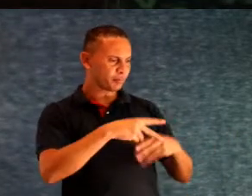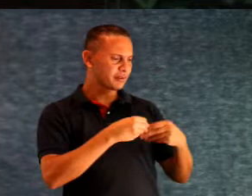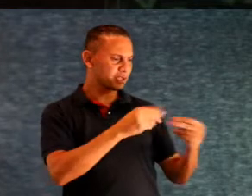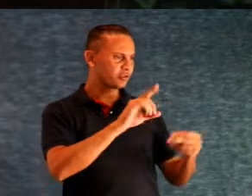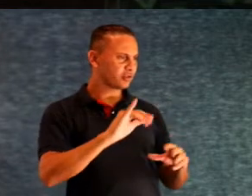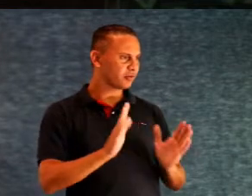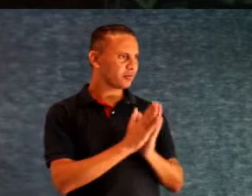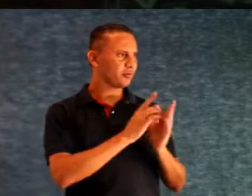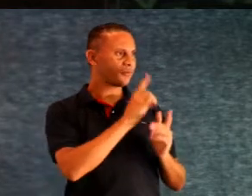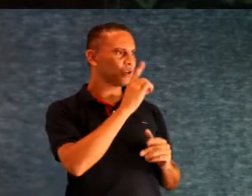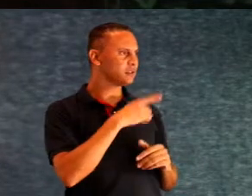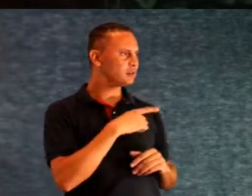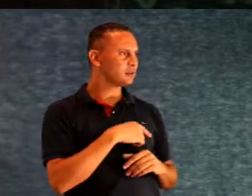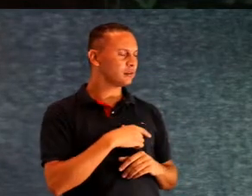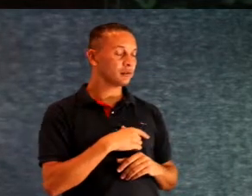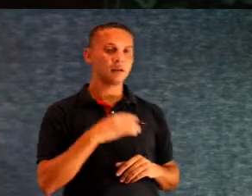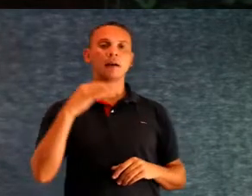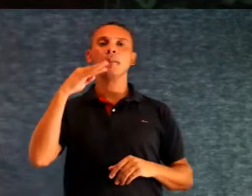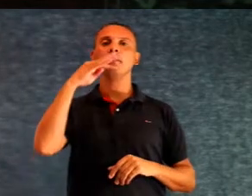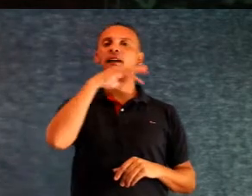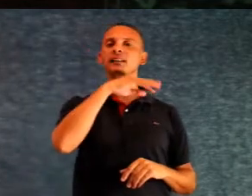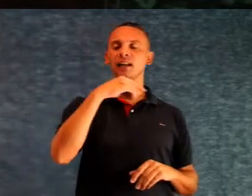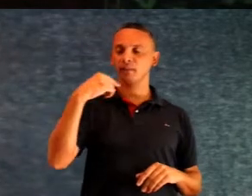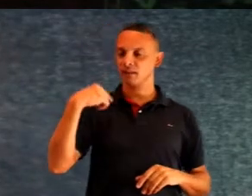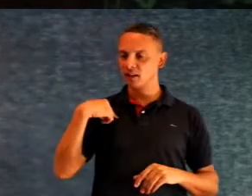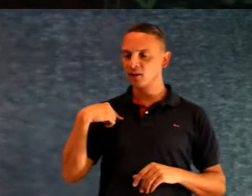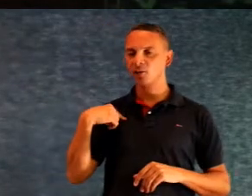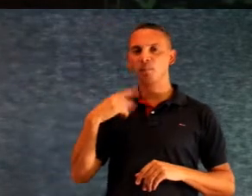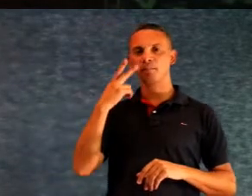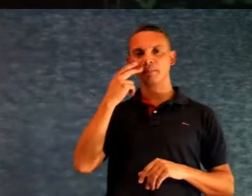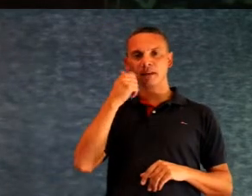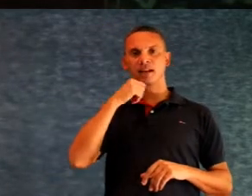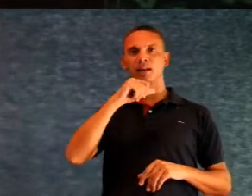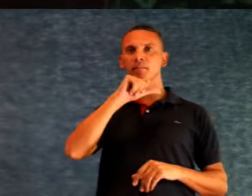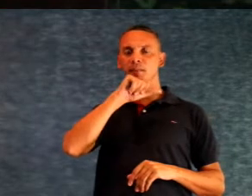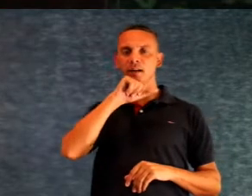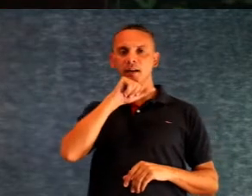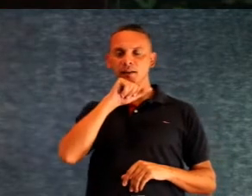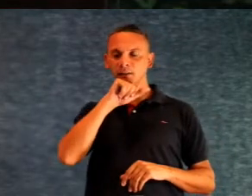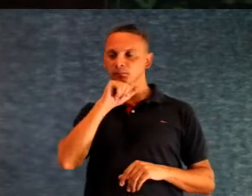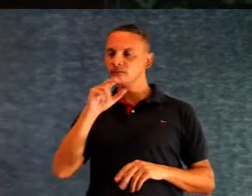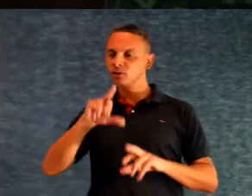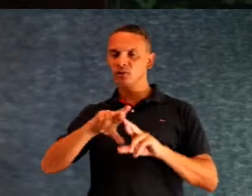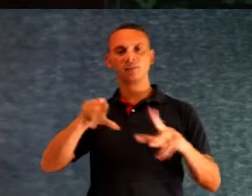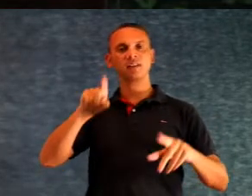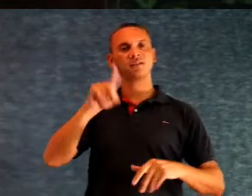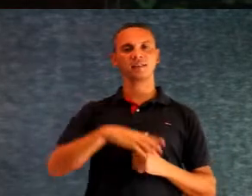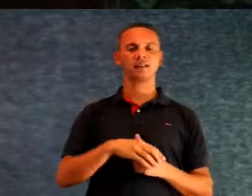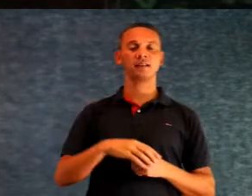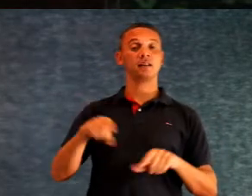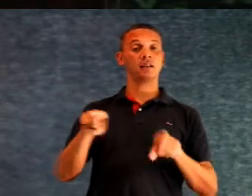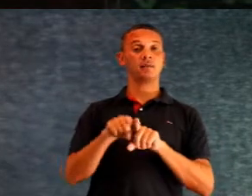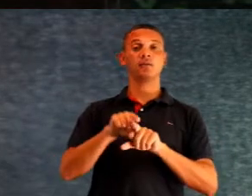almoço, papai e eu saíamos para rumos inesperados. Às vezes íamos ao cemitério São João Batista